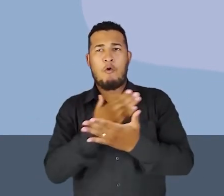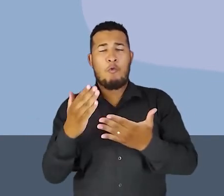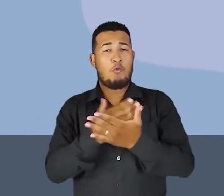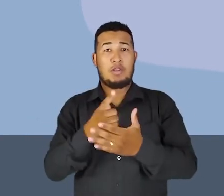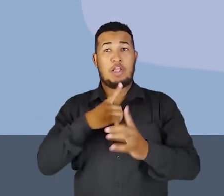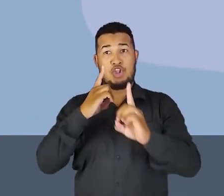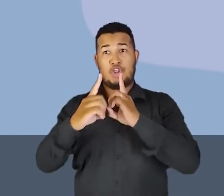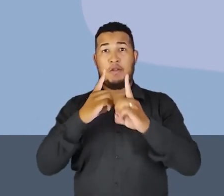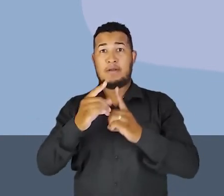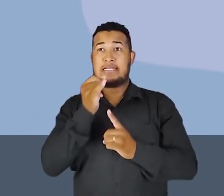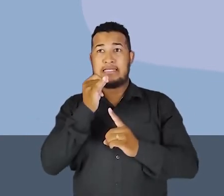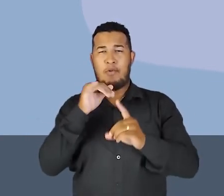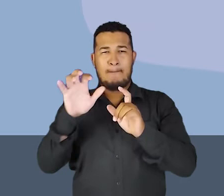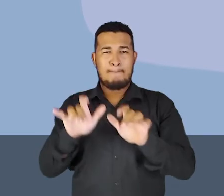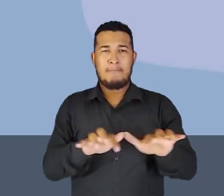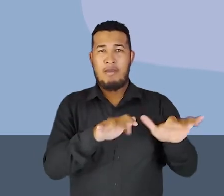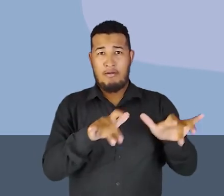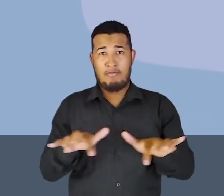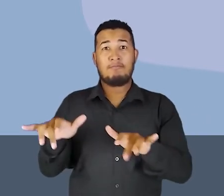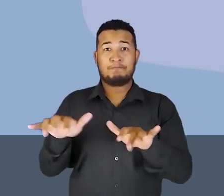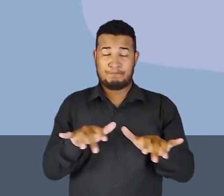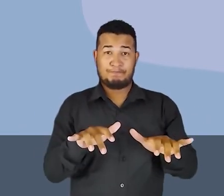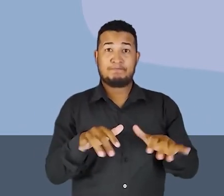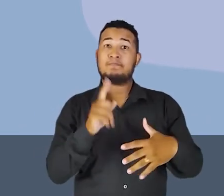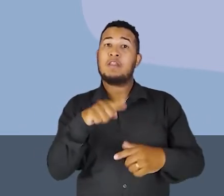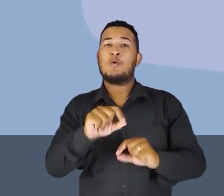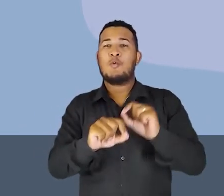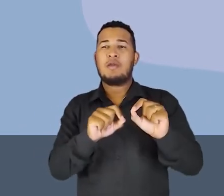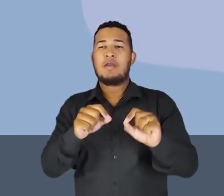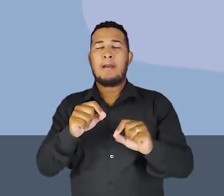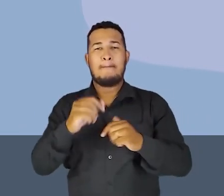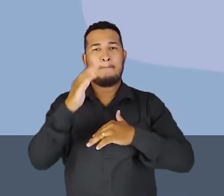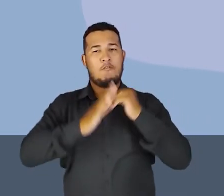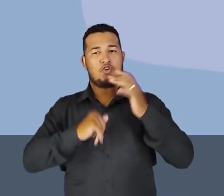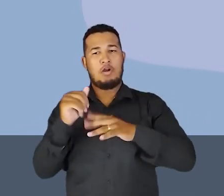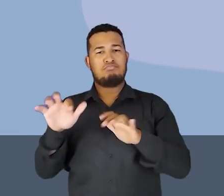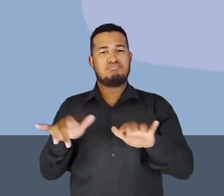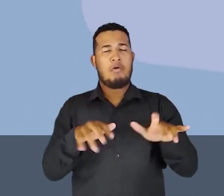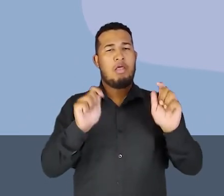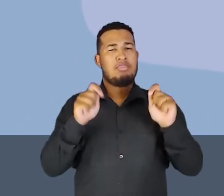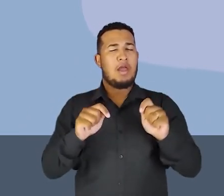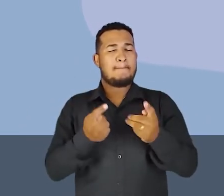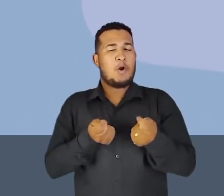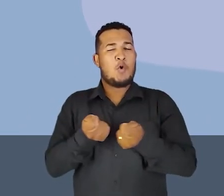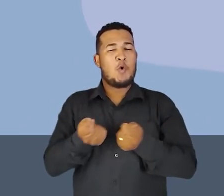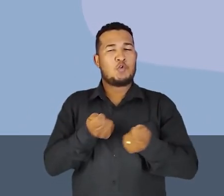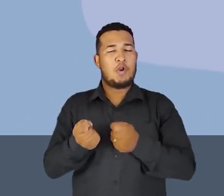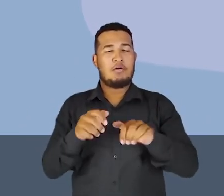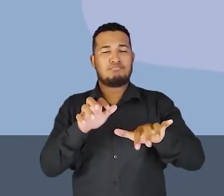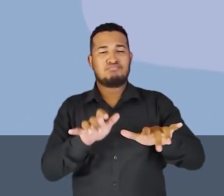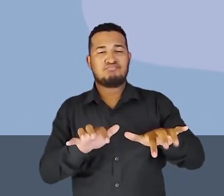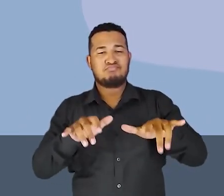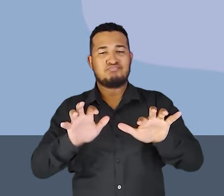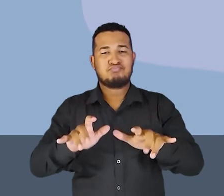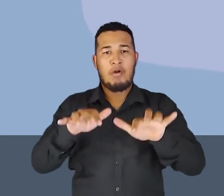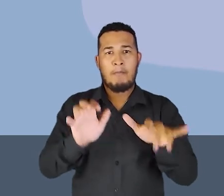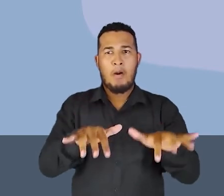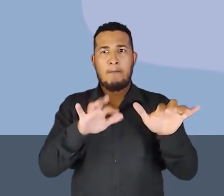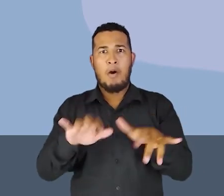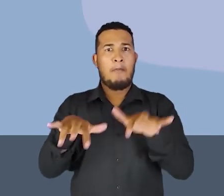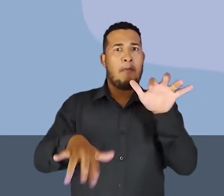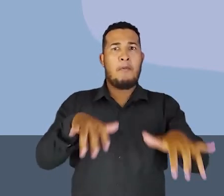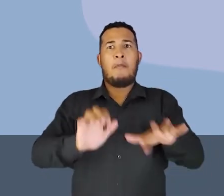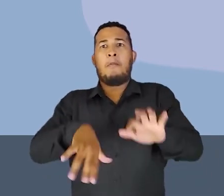dinâmicos, como o piano, que eu estava falando agora, né, que o pianista pode modular esse som de diferentes maneiras. Podemos ouvir